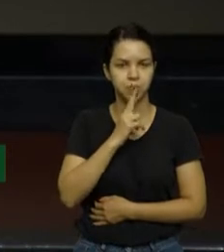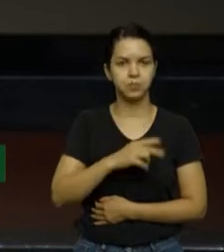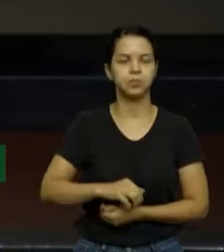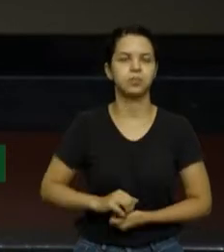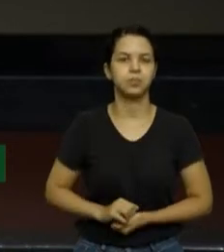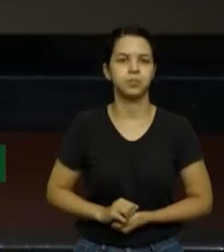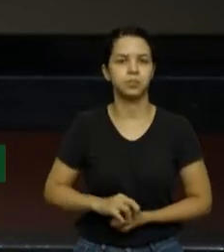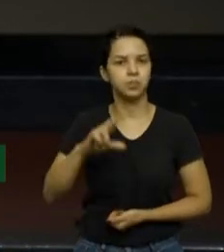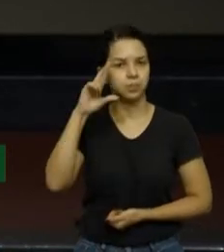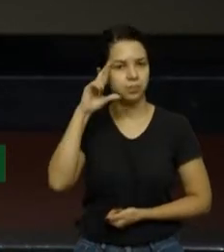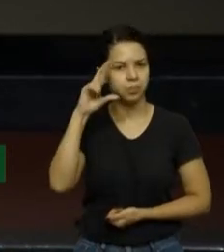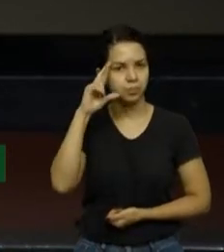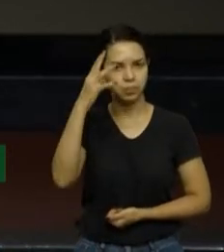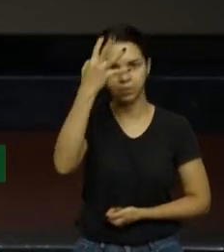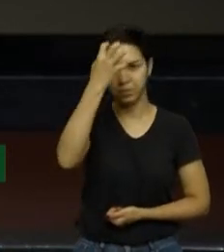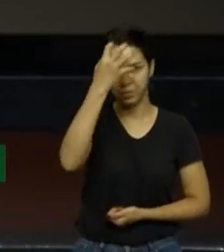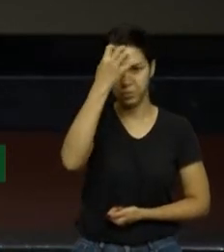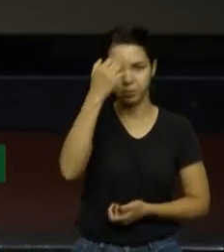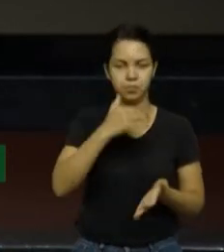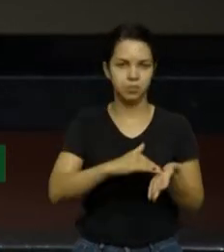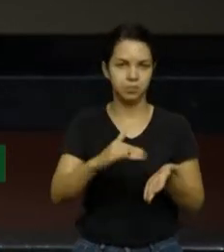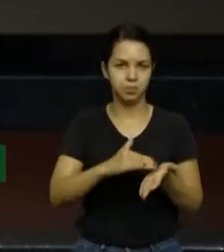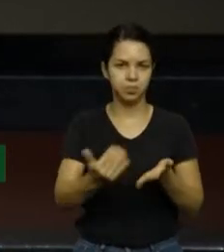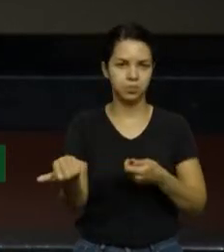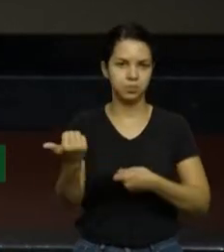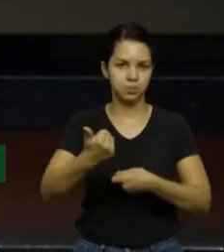deputados Ismael dos Santos como secretário ad hoc.